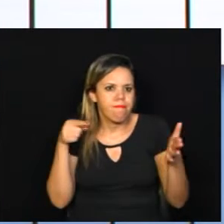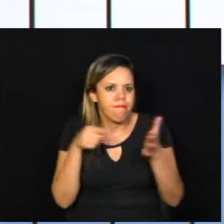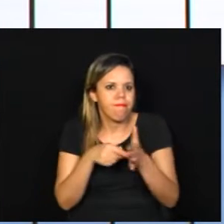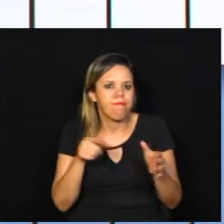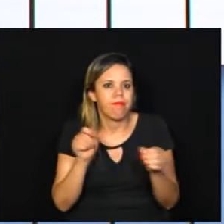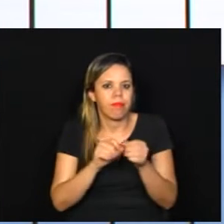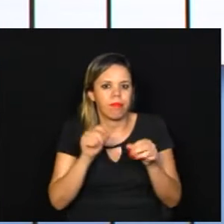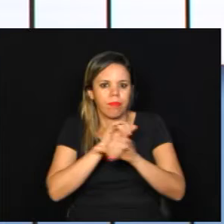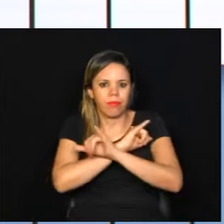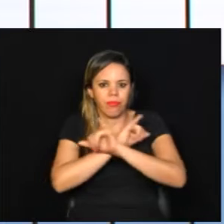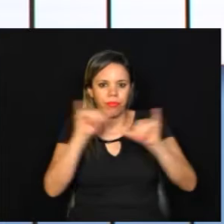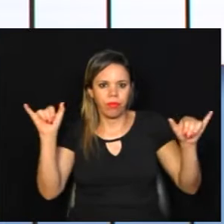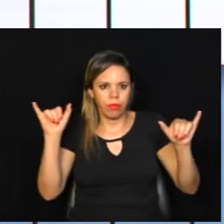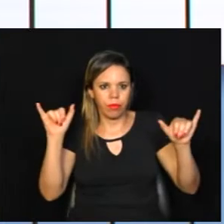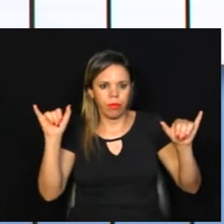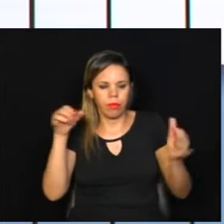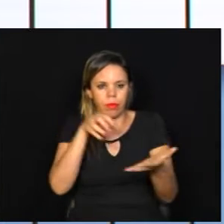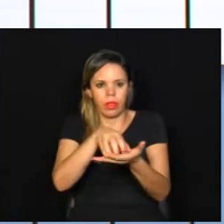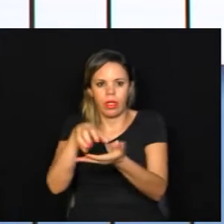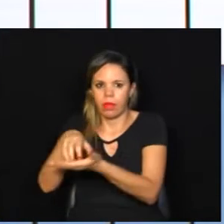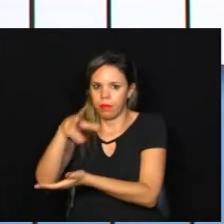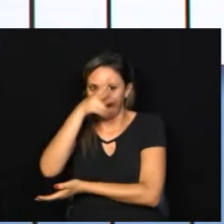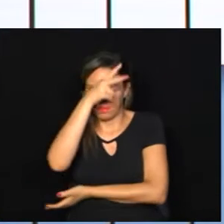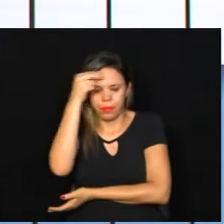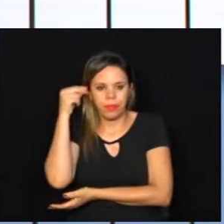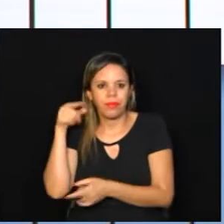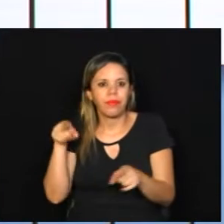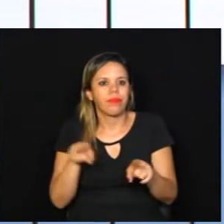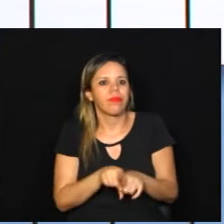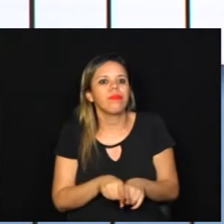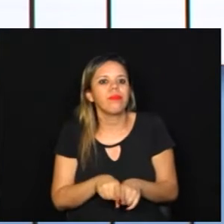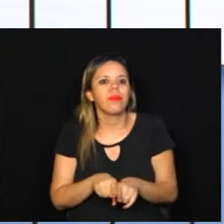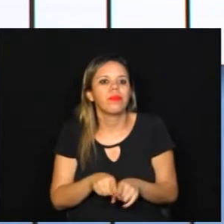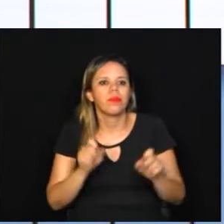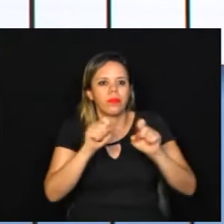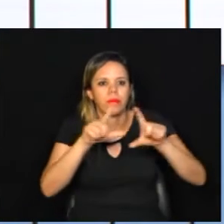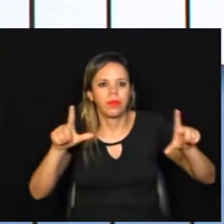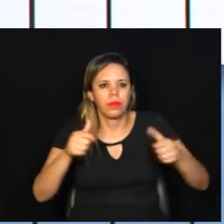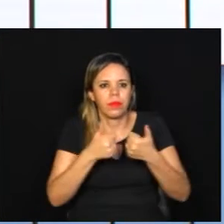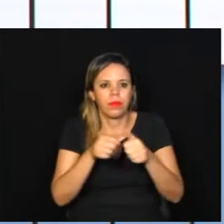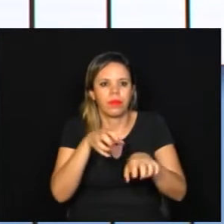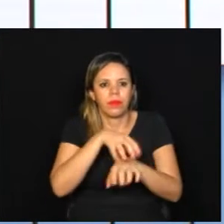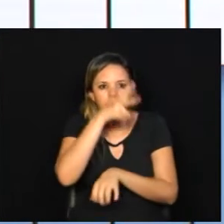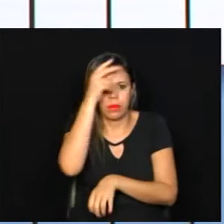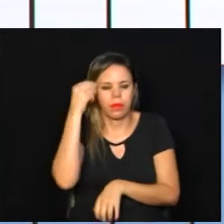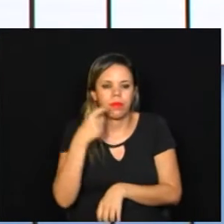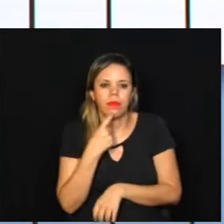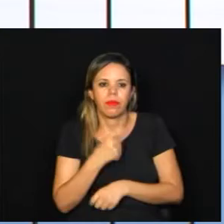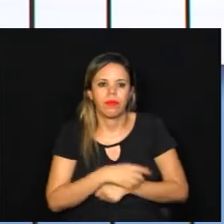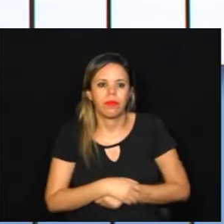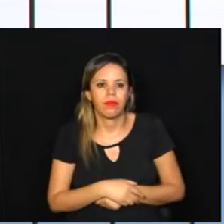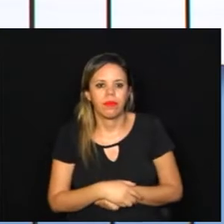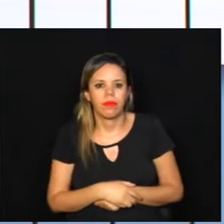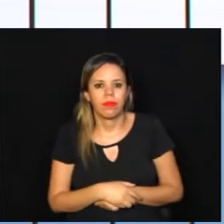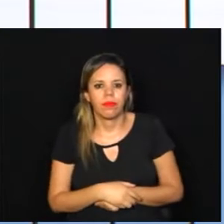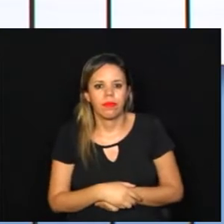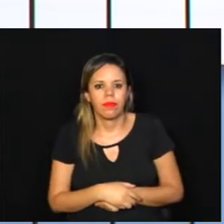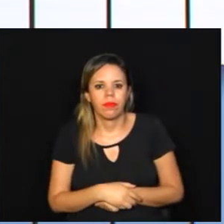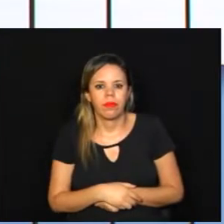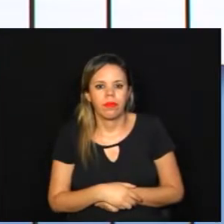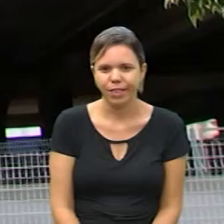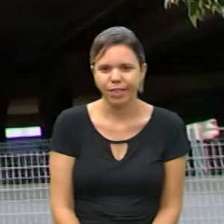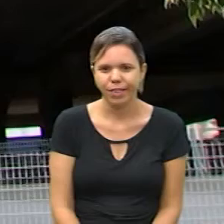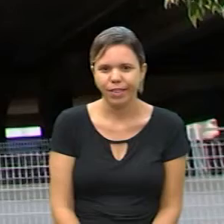ser divulgadas em órgãos públicos e também nos veículos do transporte público aqui da cidade de Campinas.